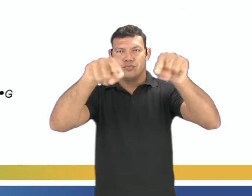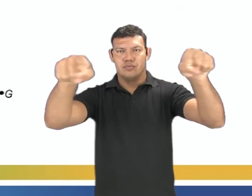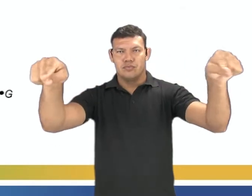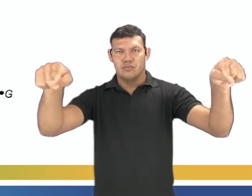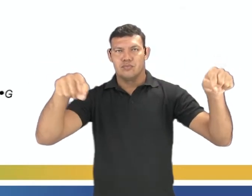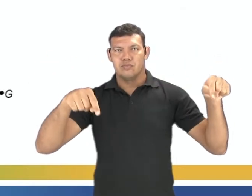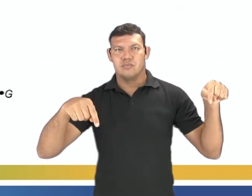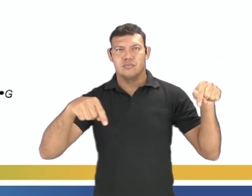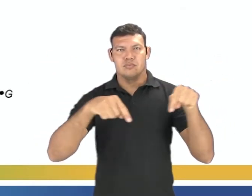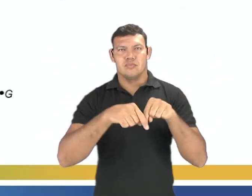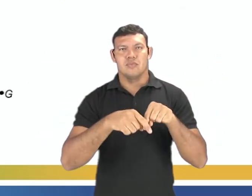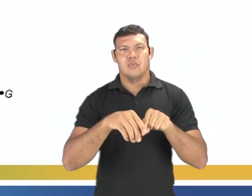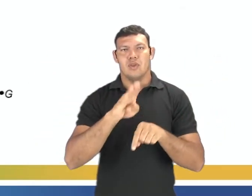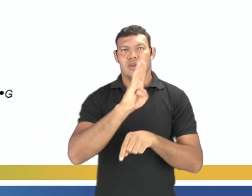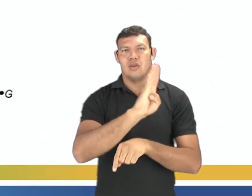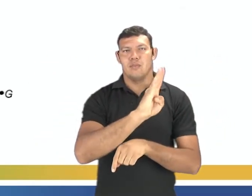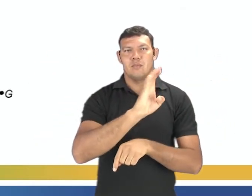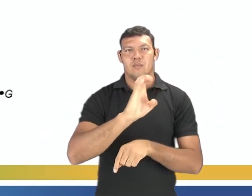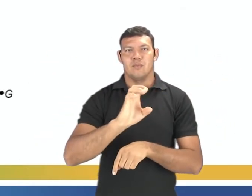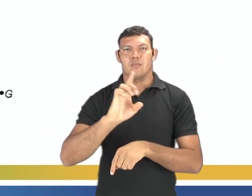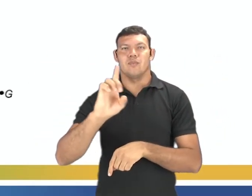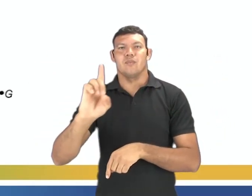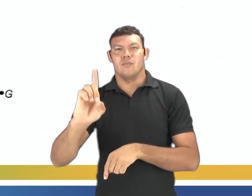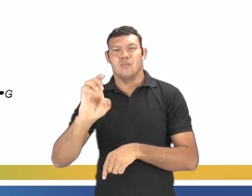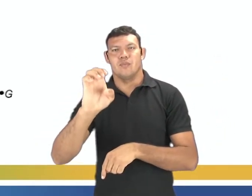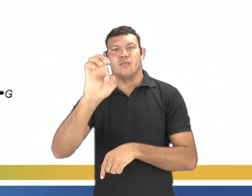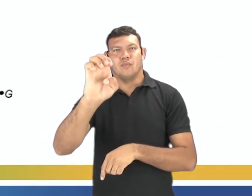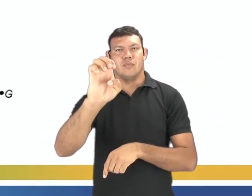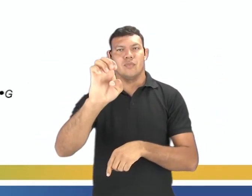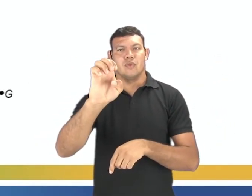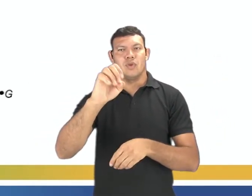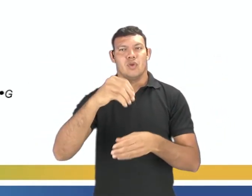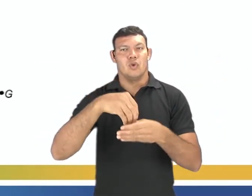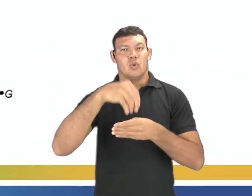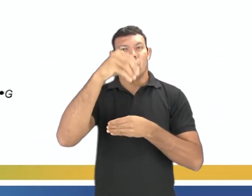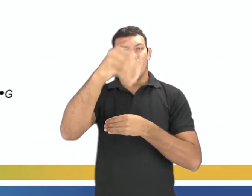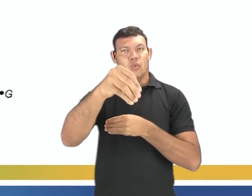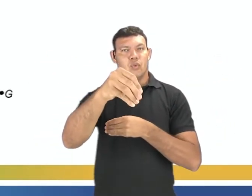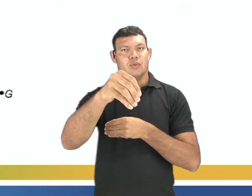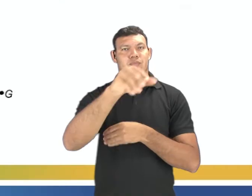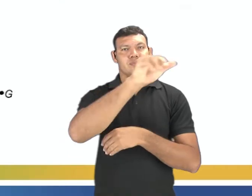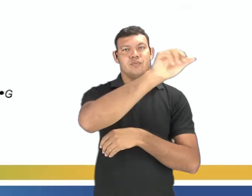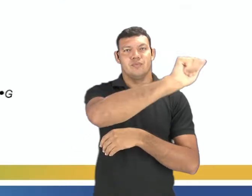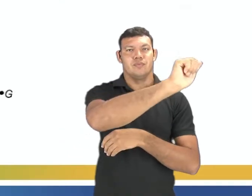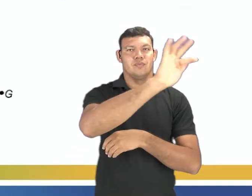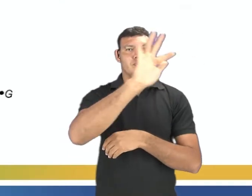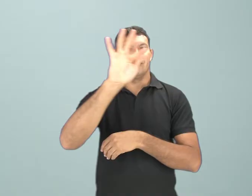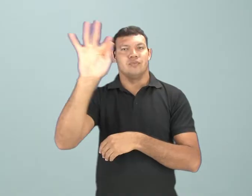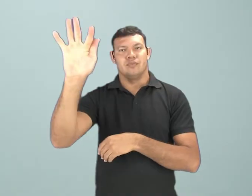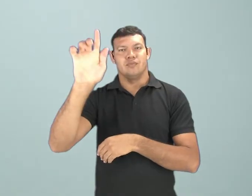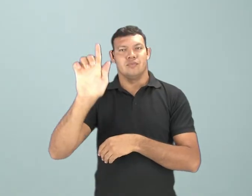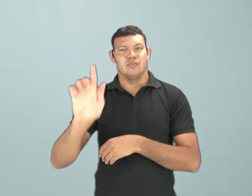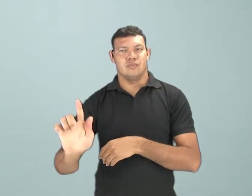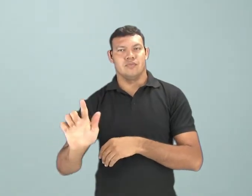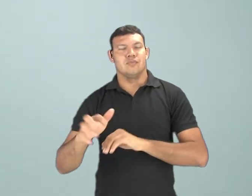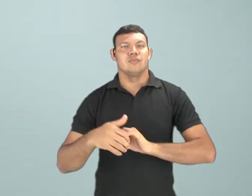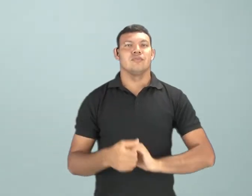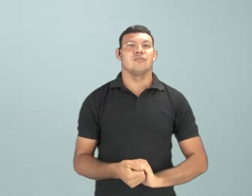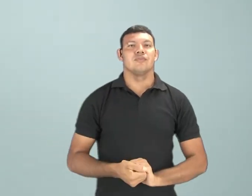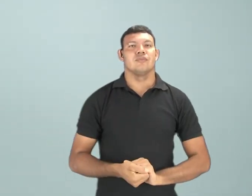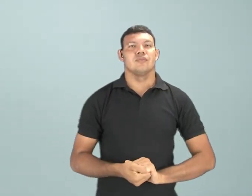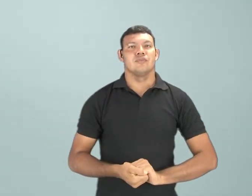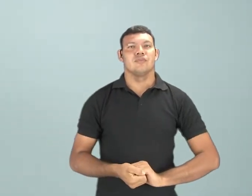nós temos alguns pontos b c d e e e fora dela nós temos o ponto a f e